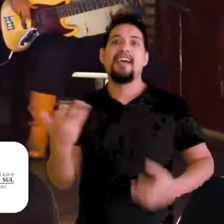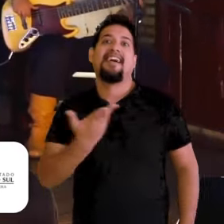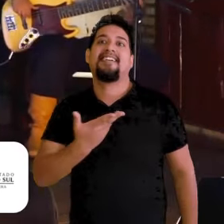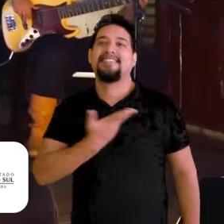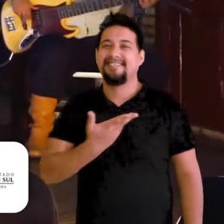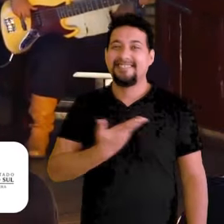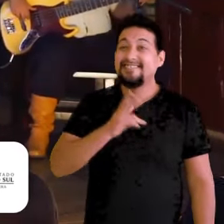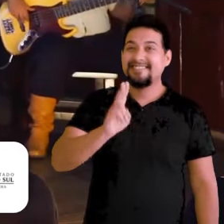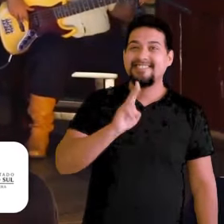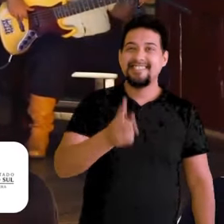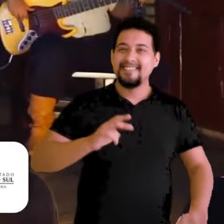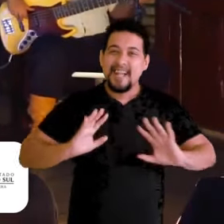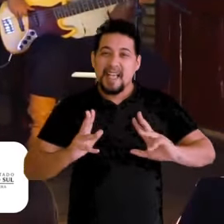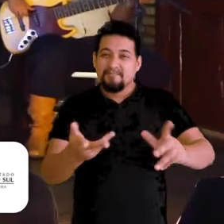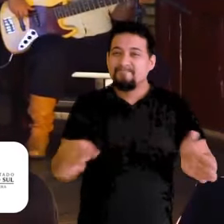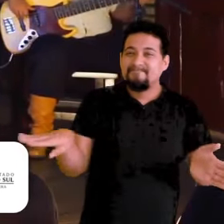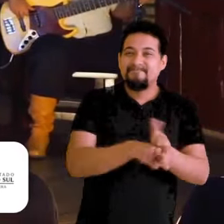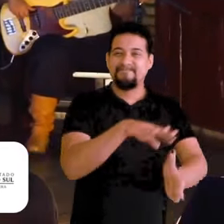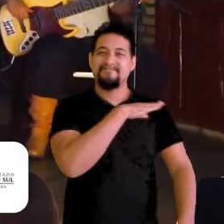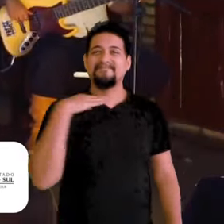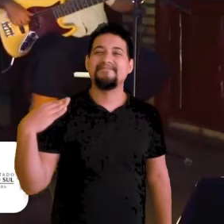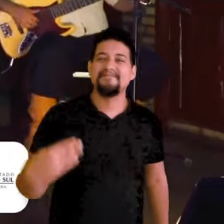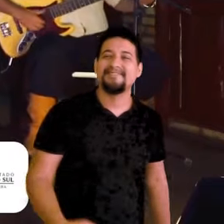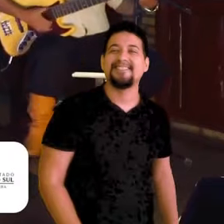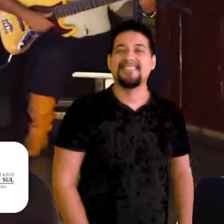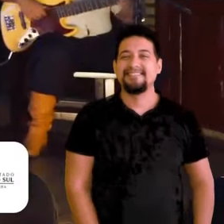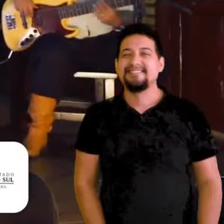um amigo pros meus arreios até morrer.